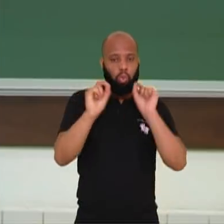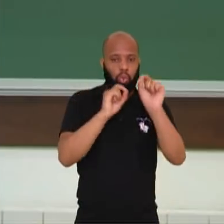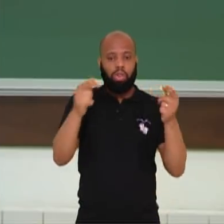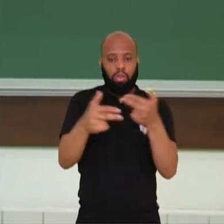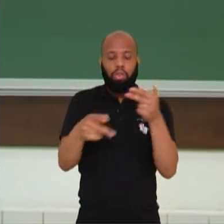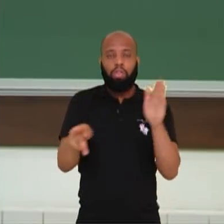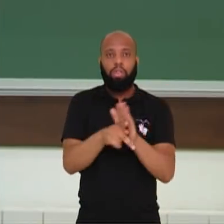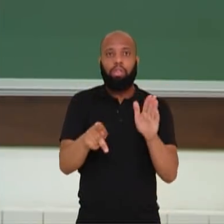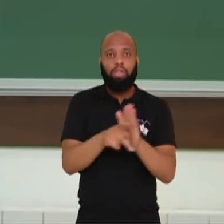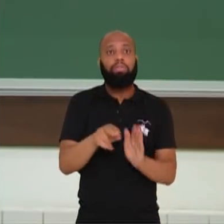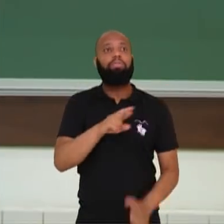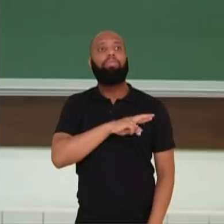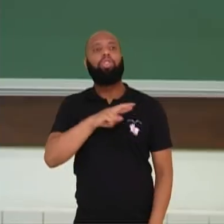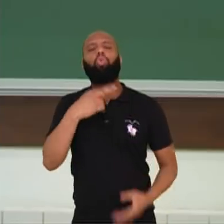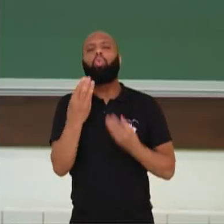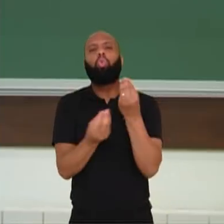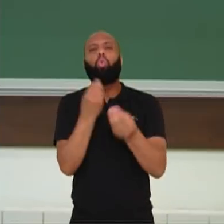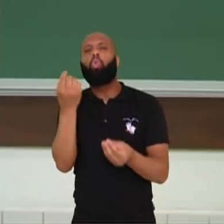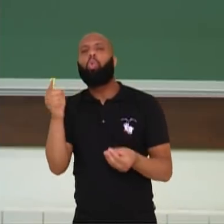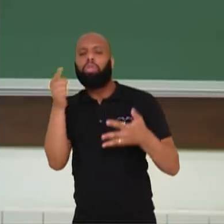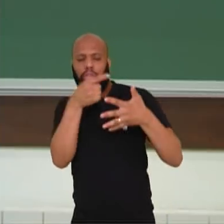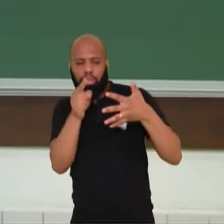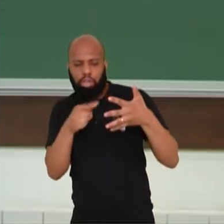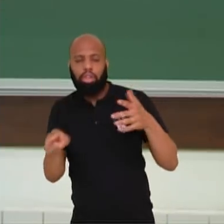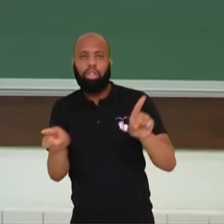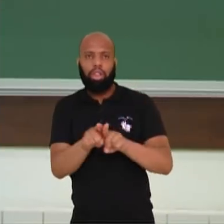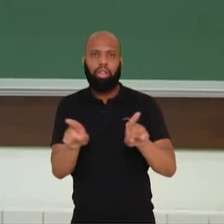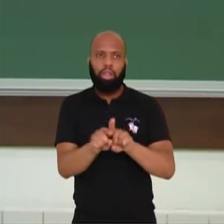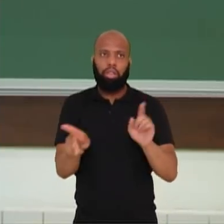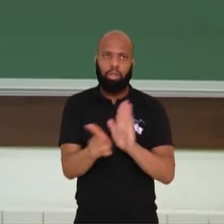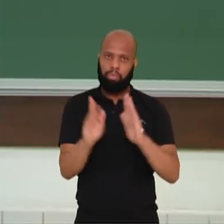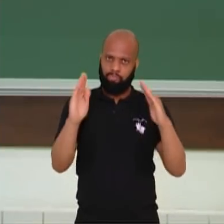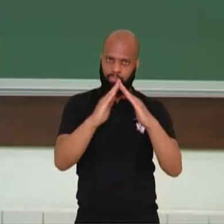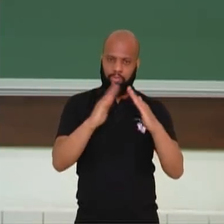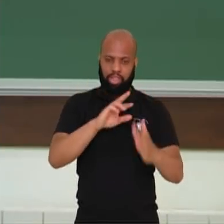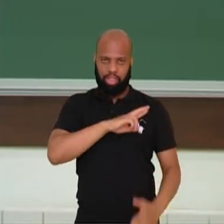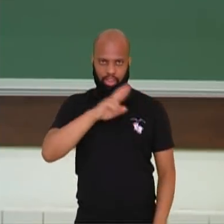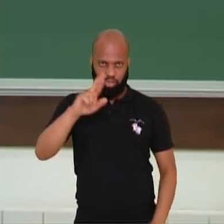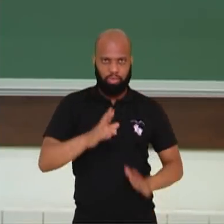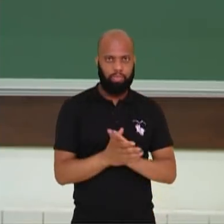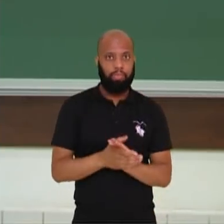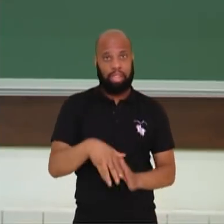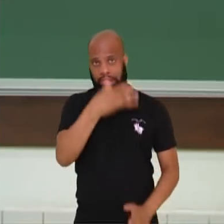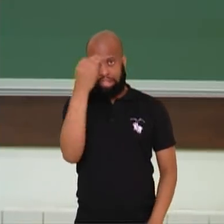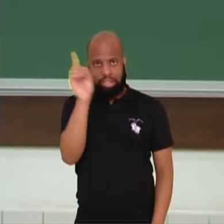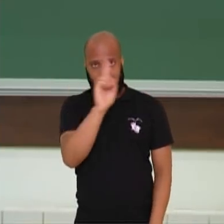aspectos da religião cívica e da religião doméstica. E não se esqueça,